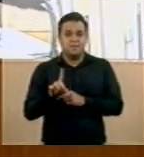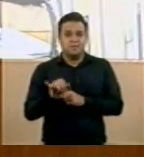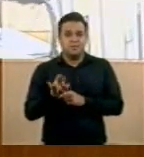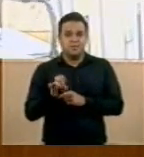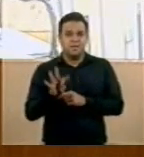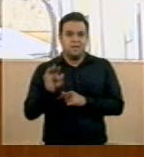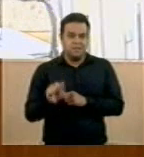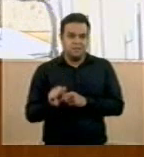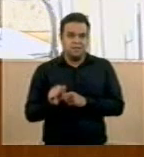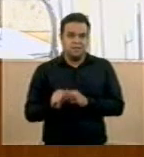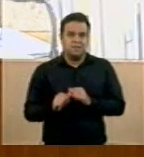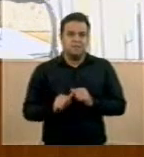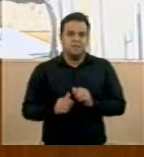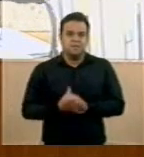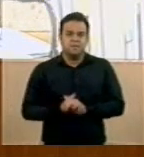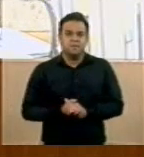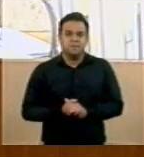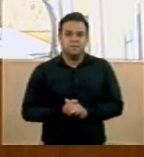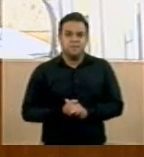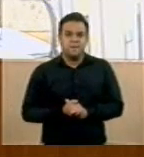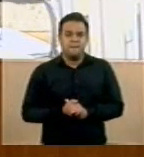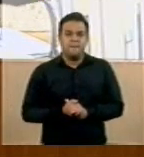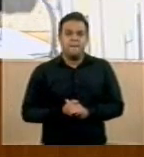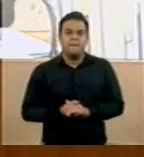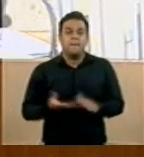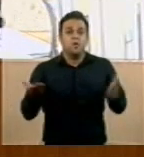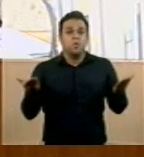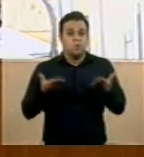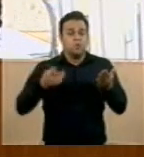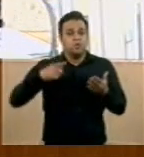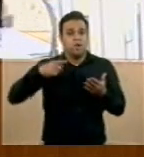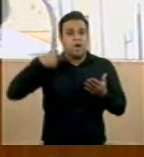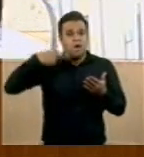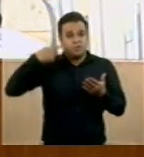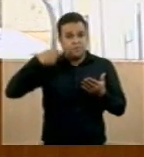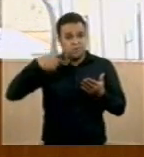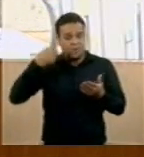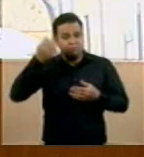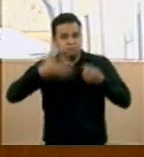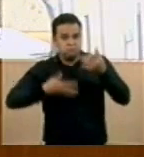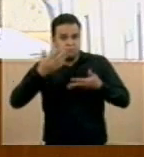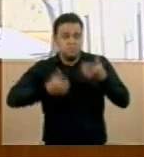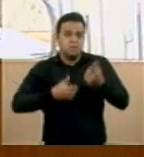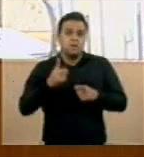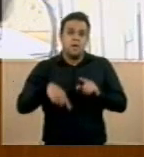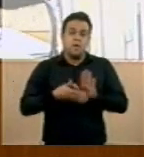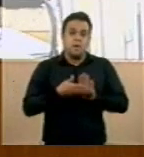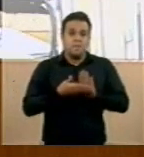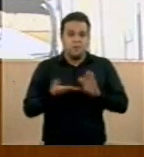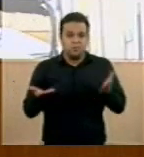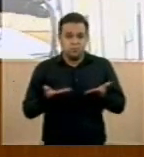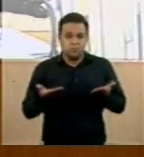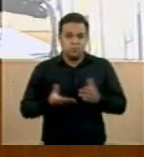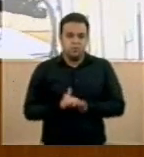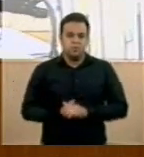inconstitucionalidade que hoje nós ouvimos os advogados e que era o primeiro da pauta de hoje.